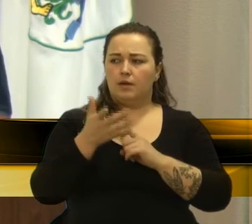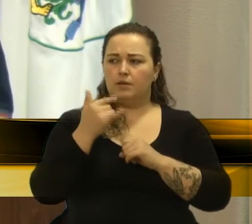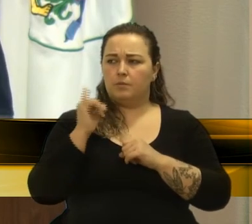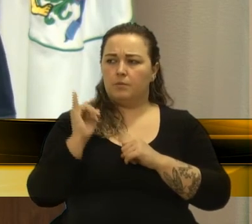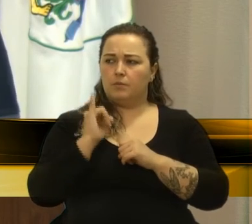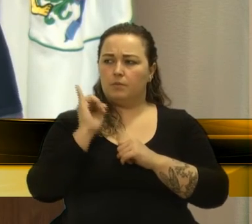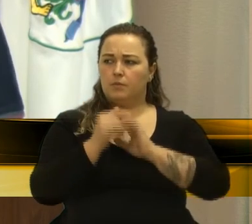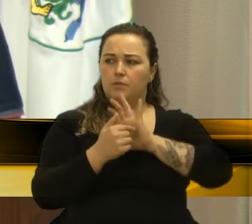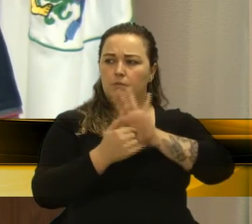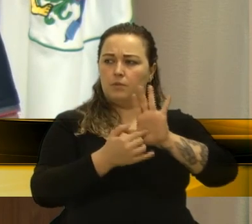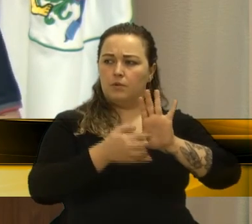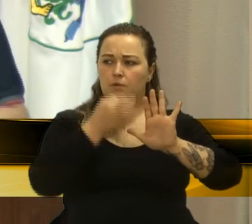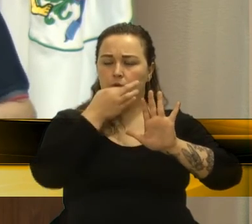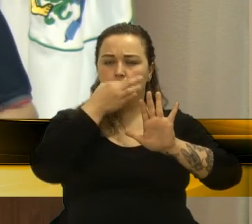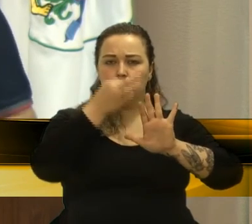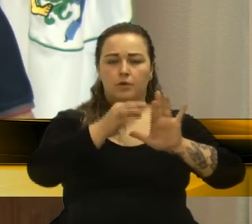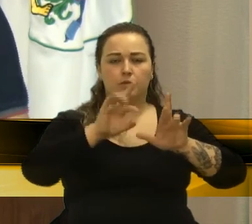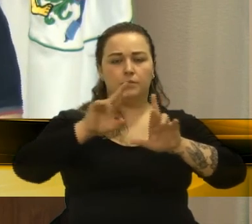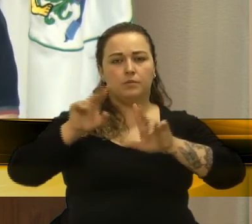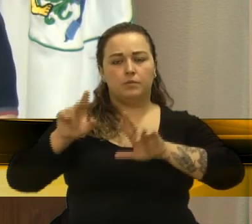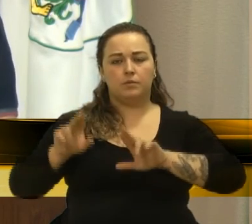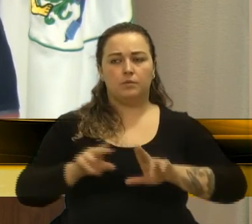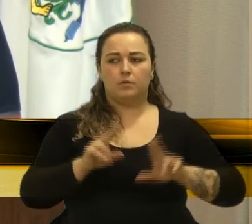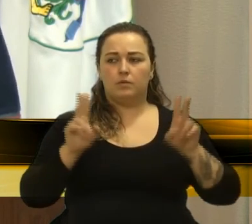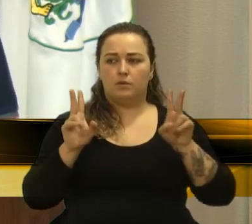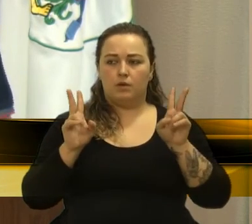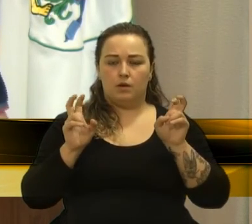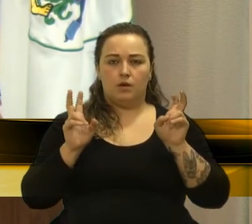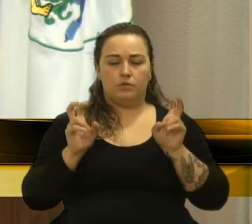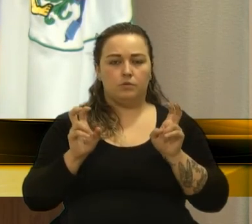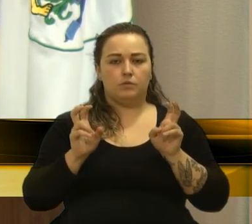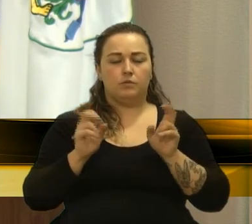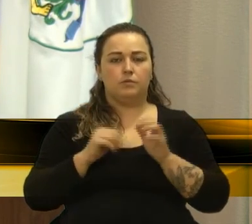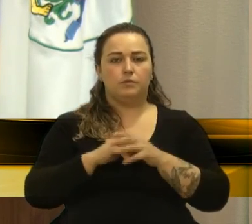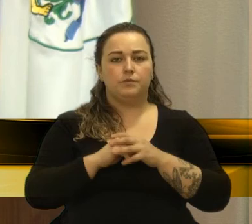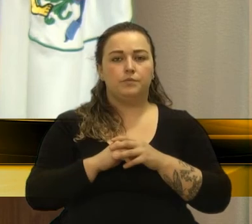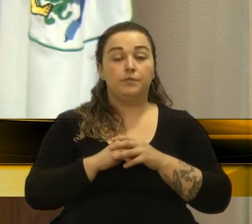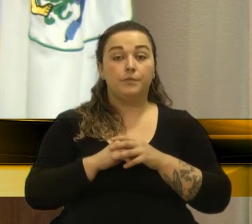aqui a nossa opinião a respeito de vários assuntos, mesmo que eles não sejam assuntos locais.